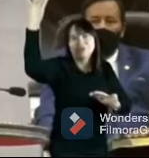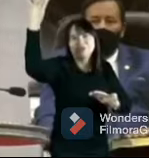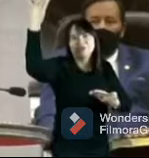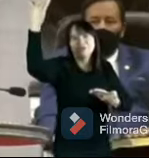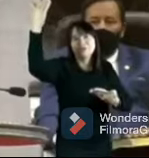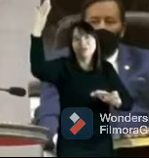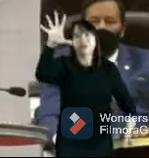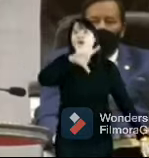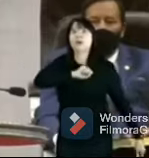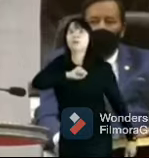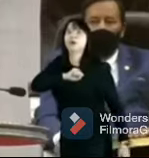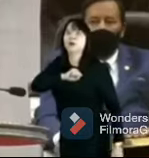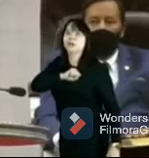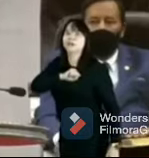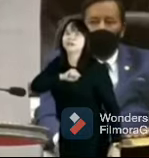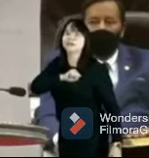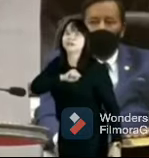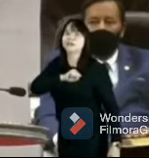do amor,